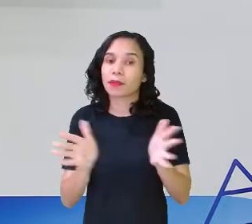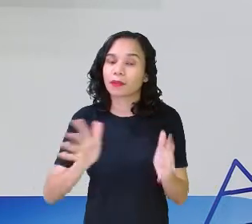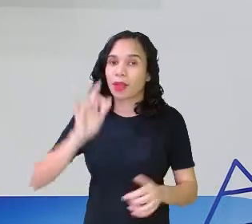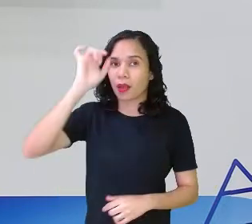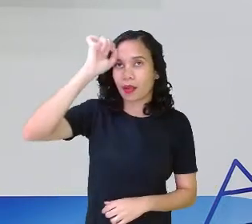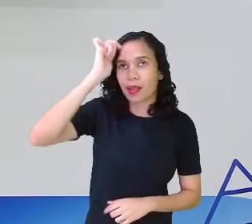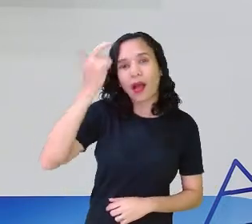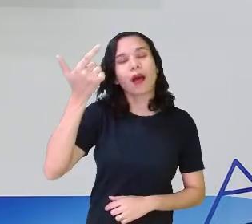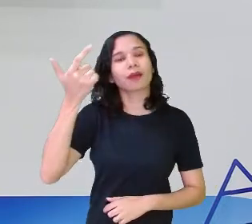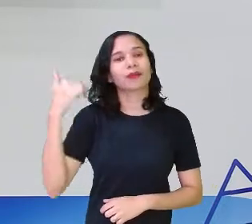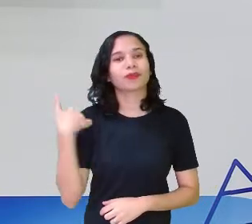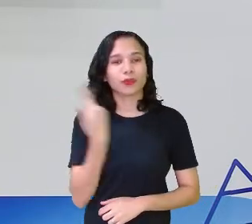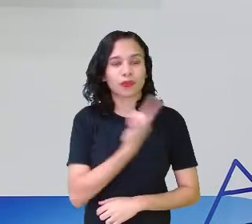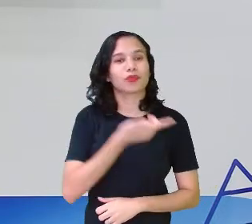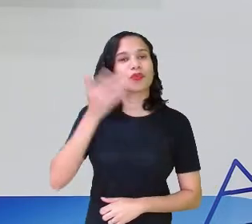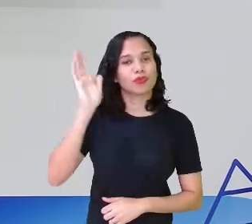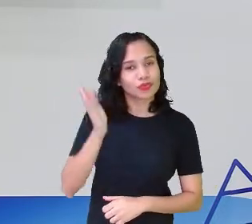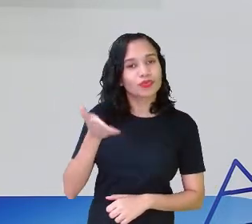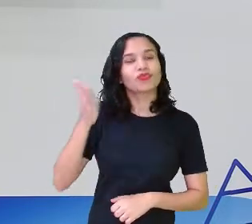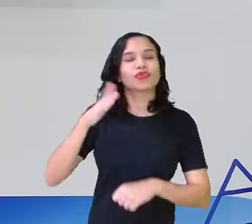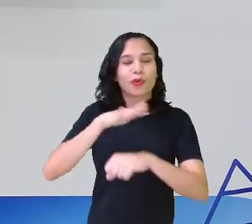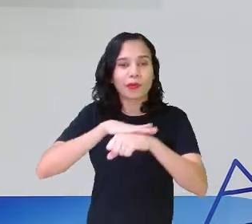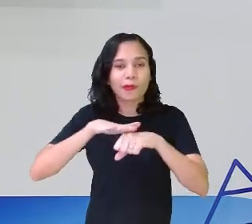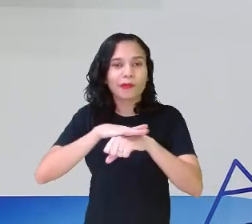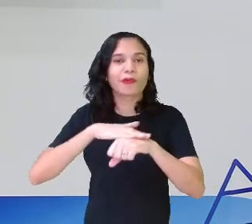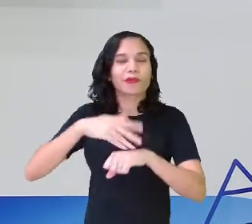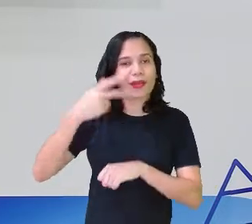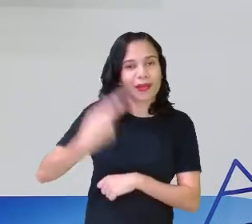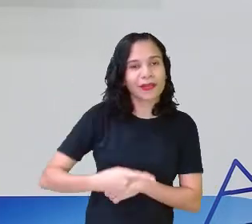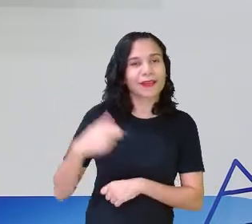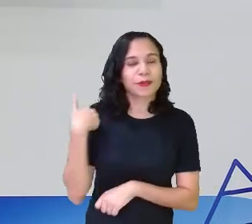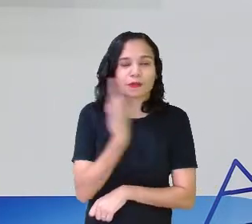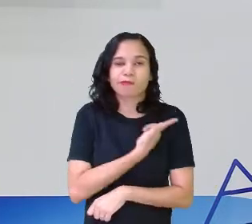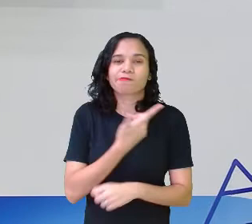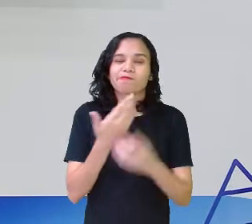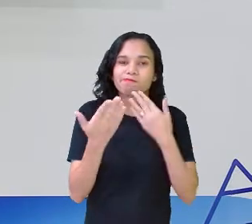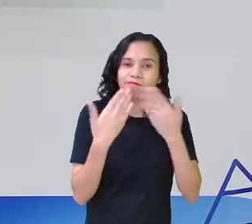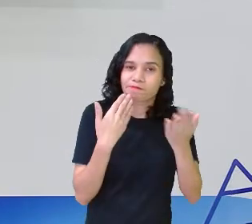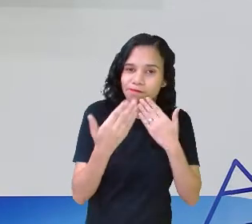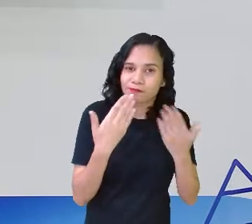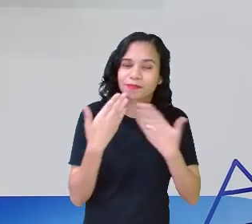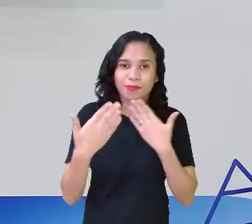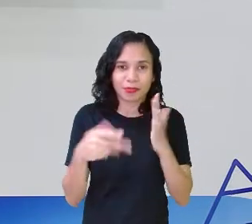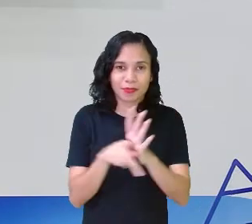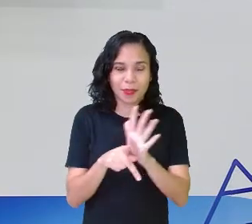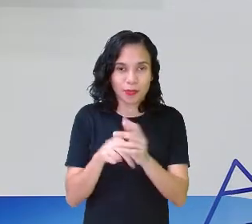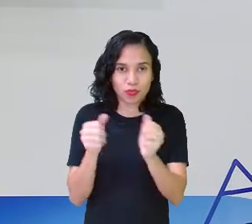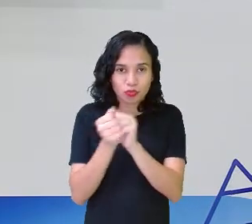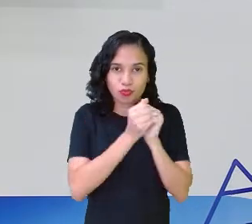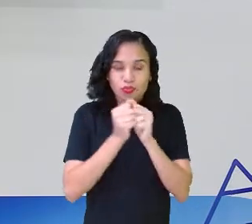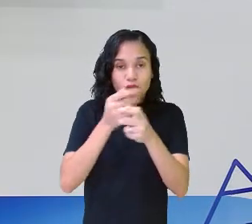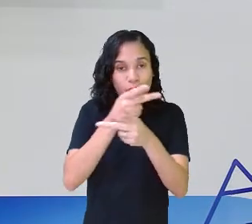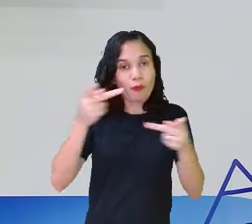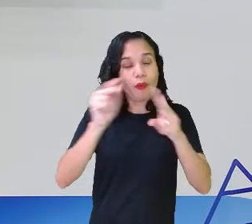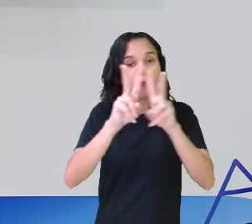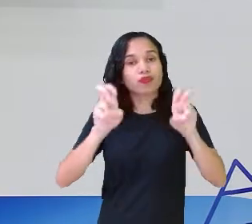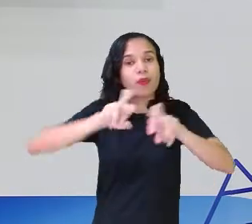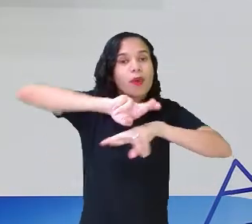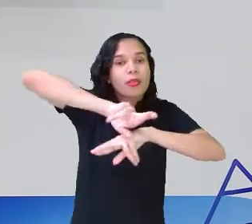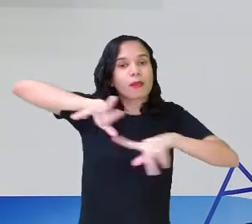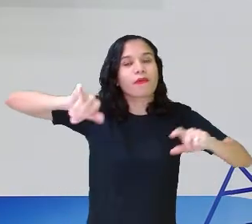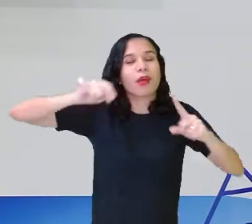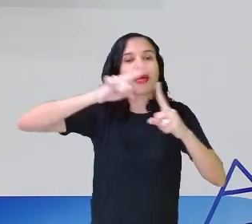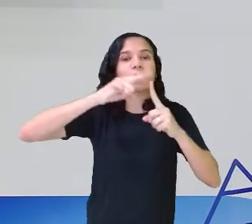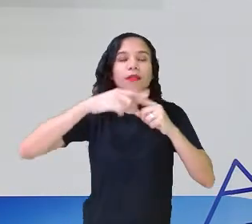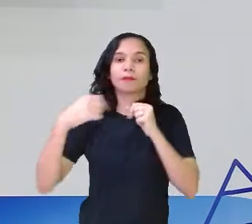Claro, obviamente, que a gente já conversou aqui nas nossas comunicações com vocês sobre as diferentes